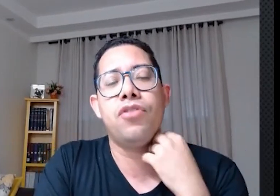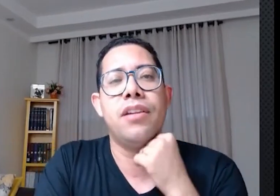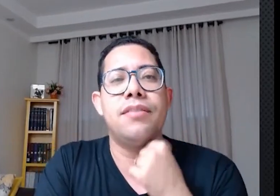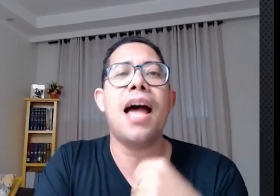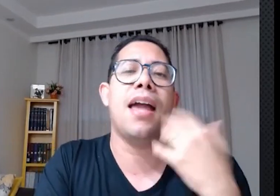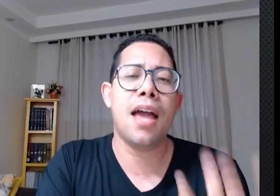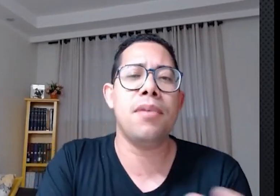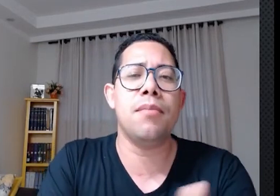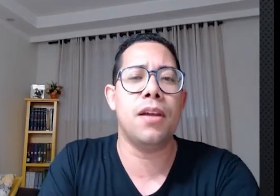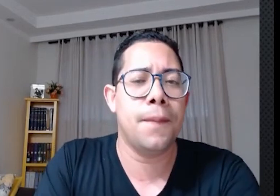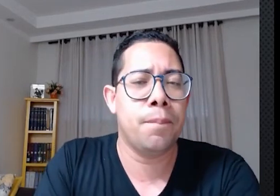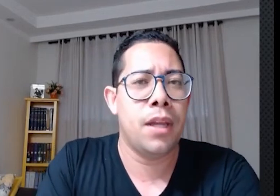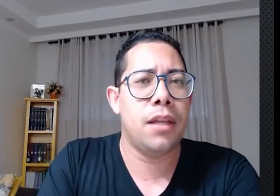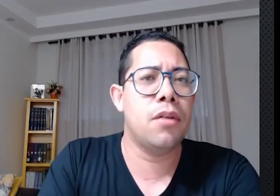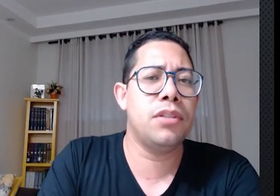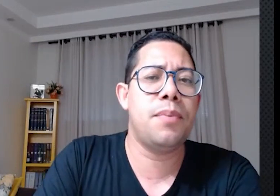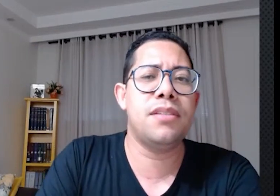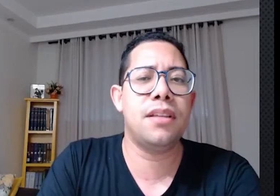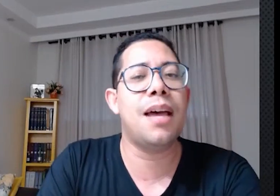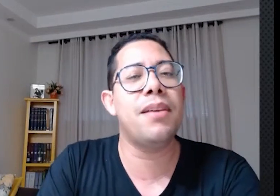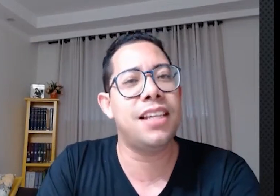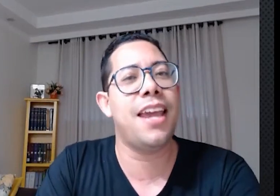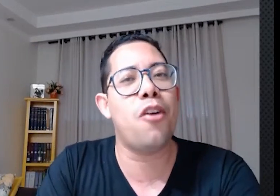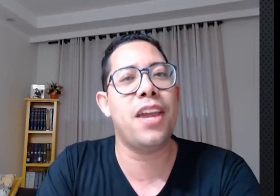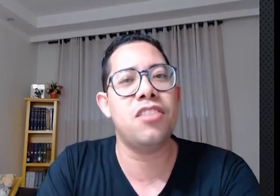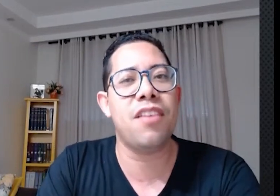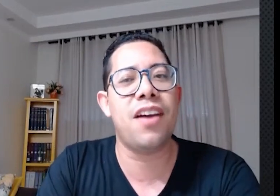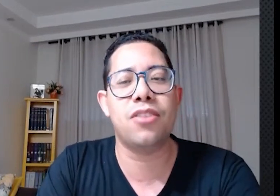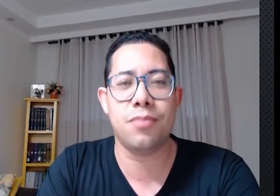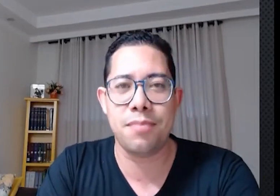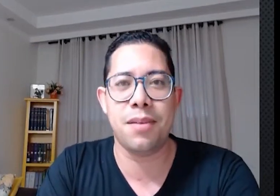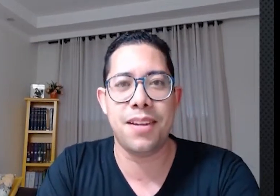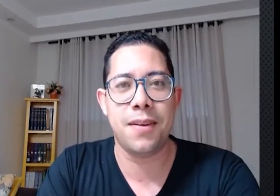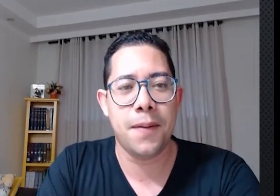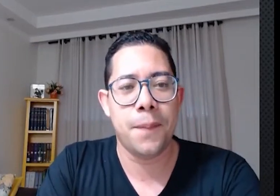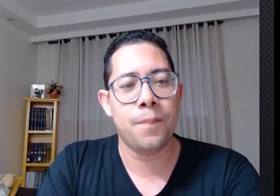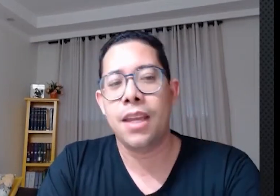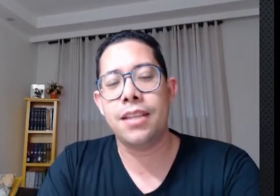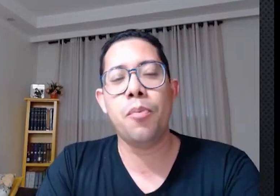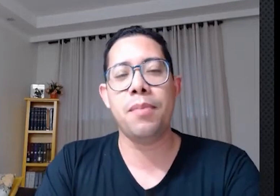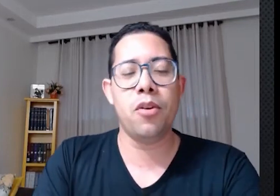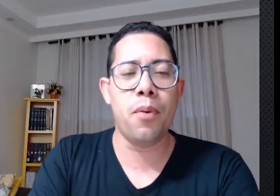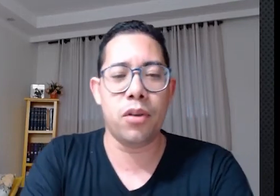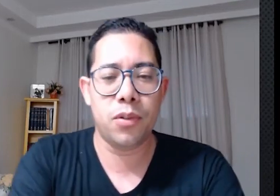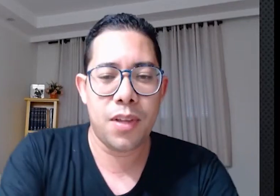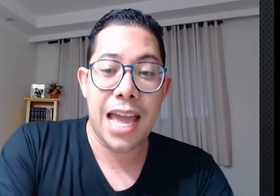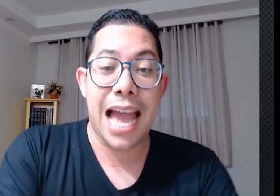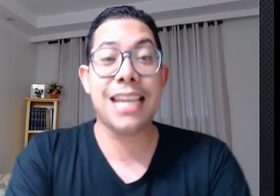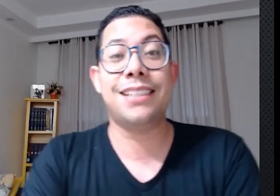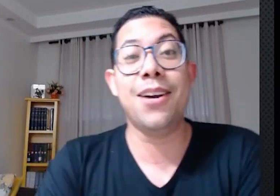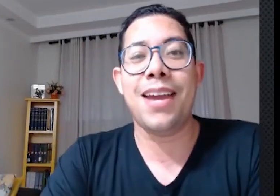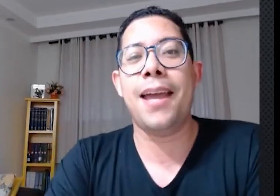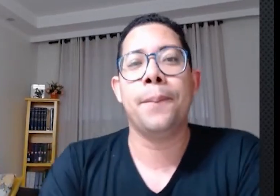ele vai utilizar é a Bíblia. Então você precisa saber se ele realmente vai falar sobre a Bíblia. Esse é o primeiro ponto.